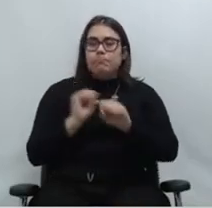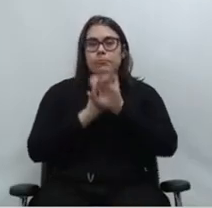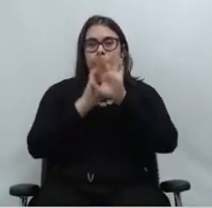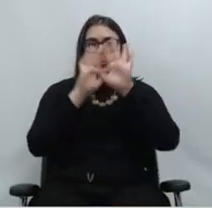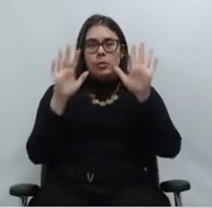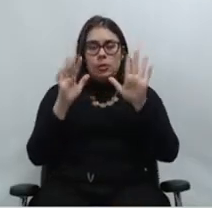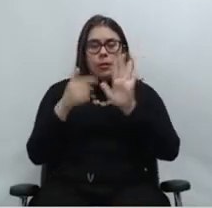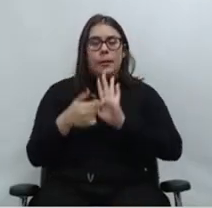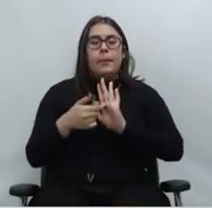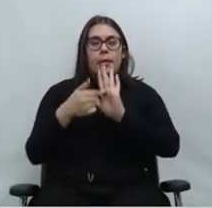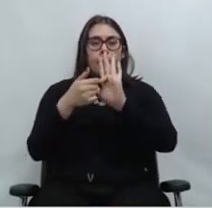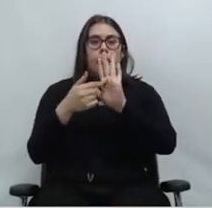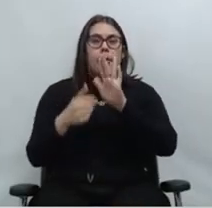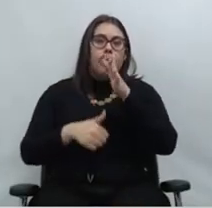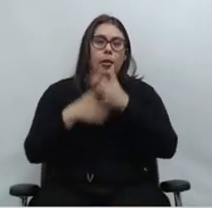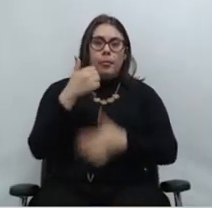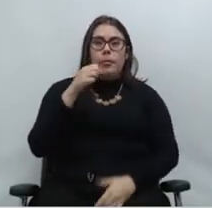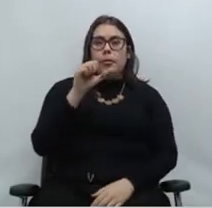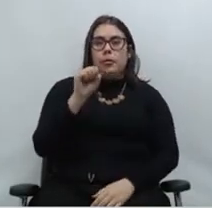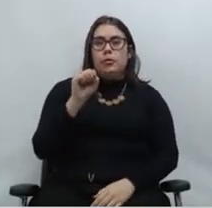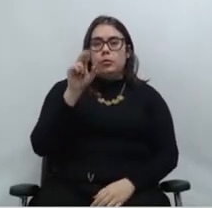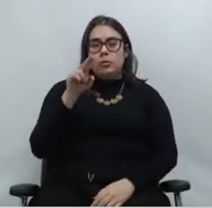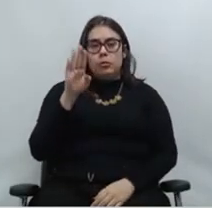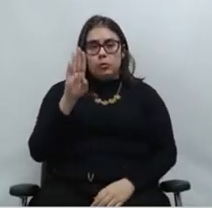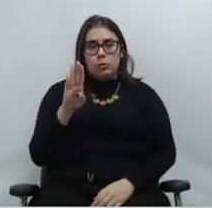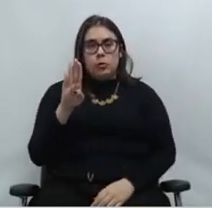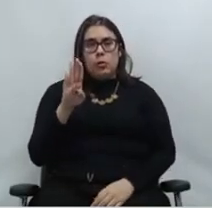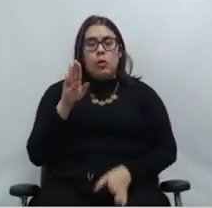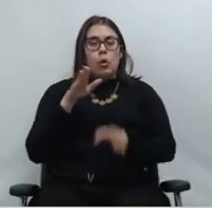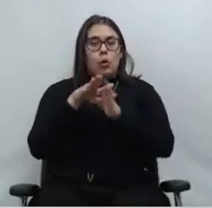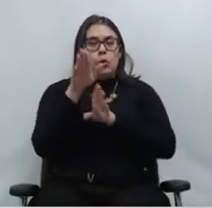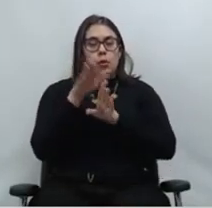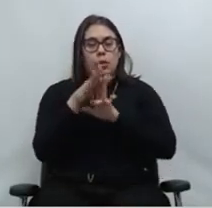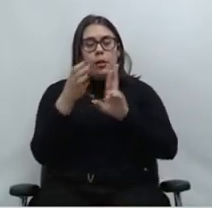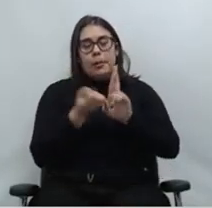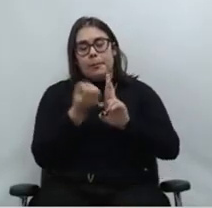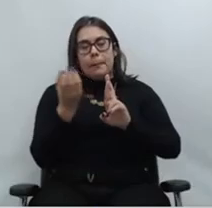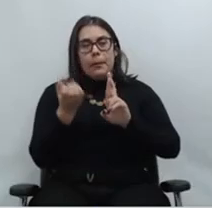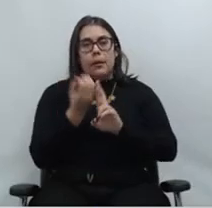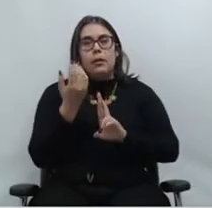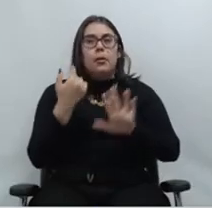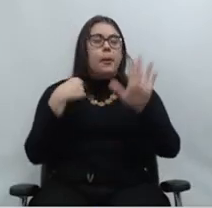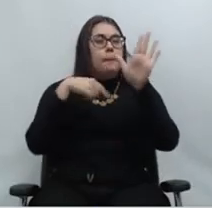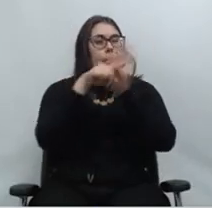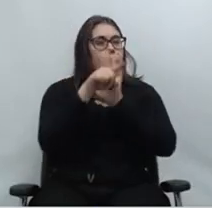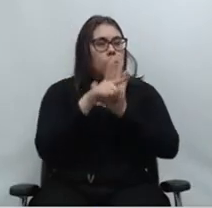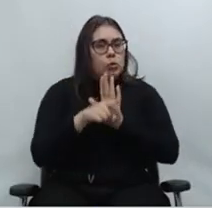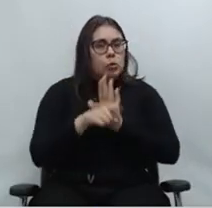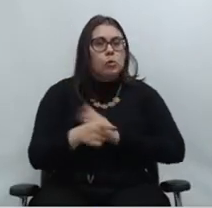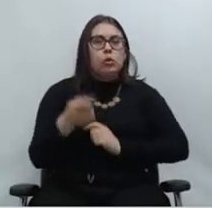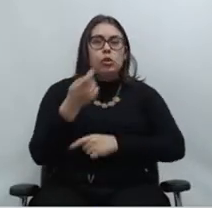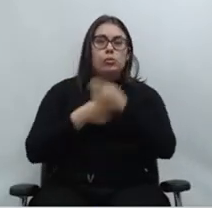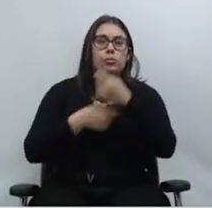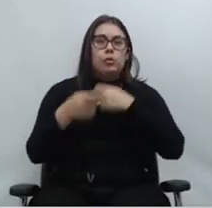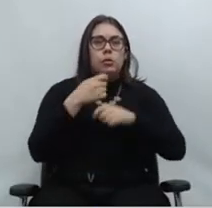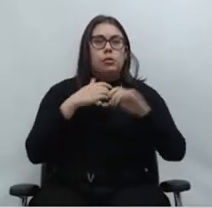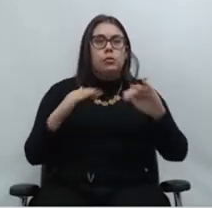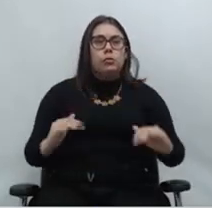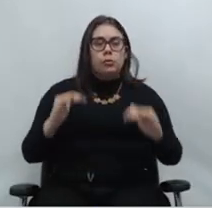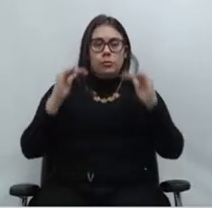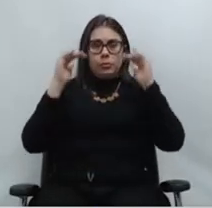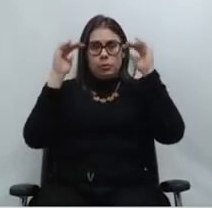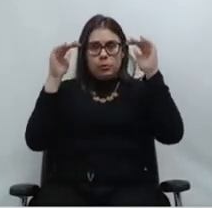memorando apresentado pela primeira subdefensora-geral, a conselheira relatora encaminhou alguns questionamentos à administração superior sobre